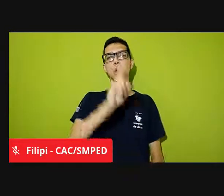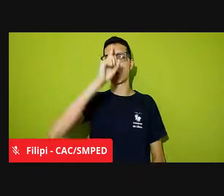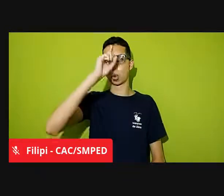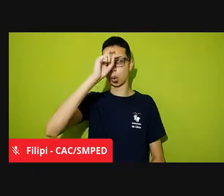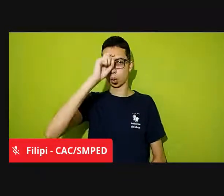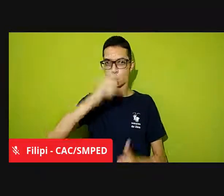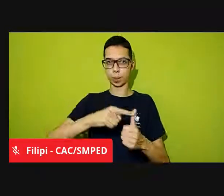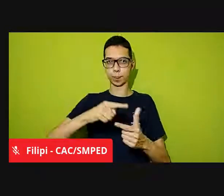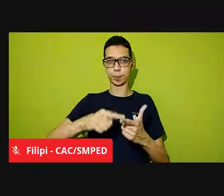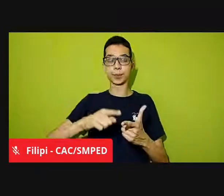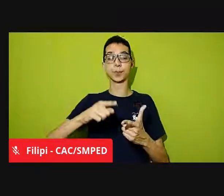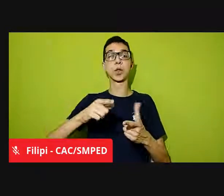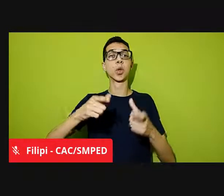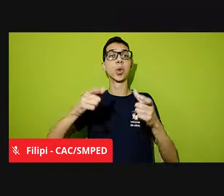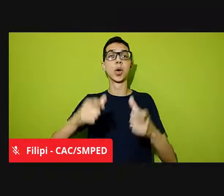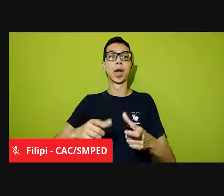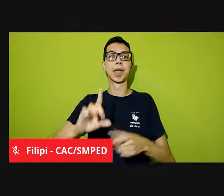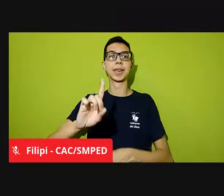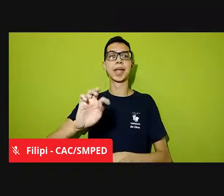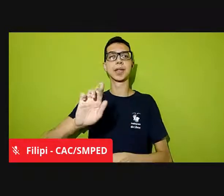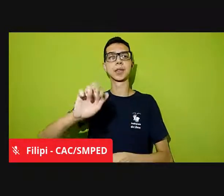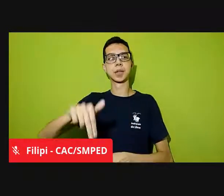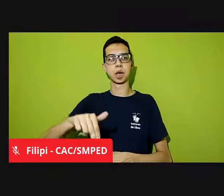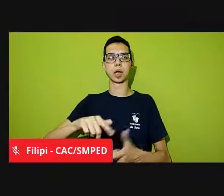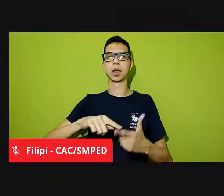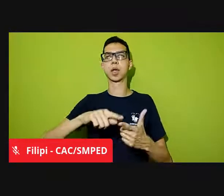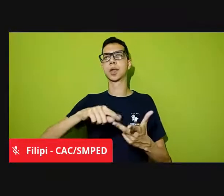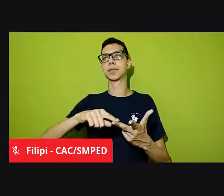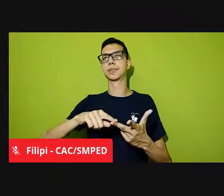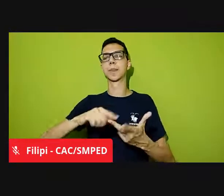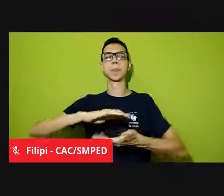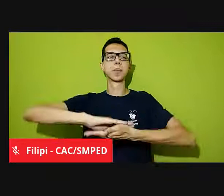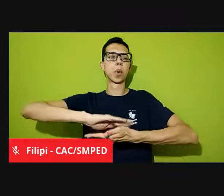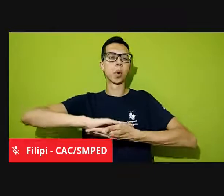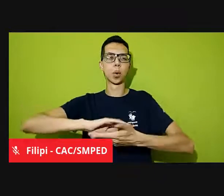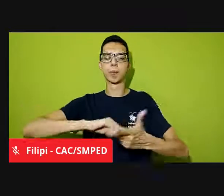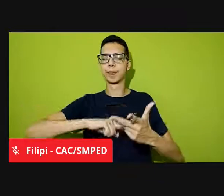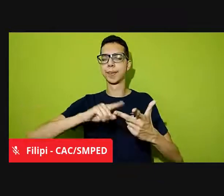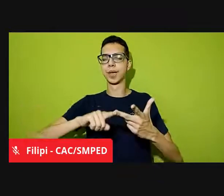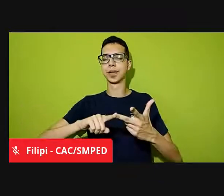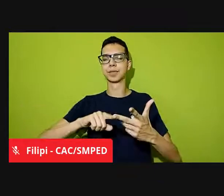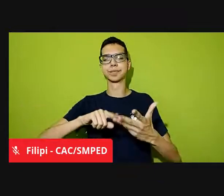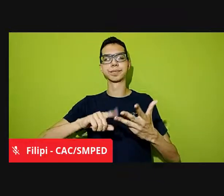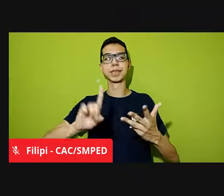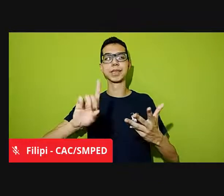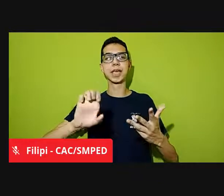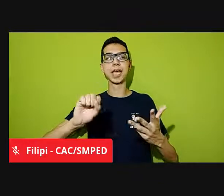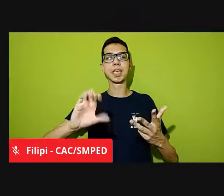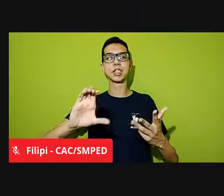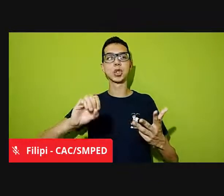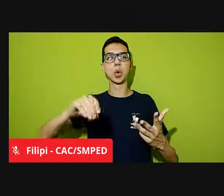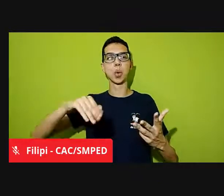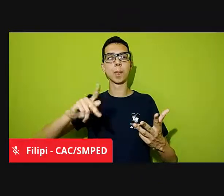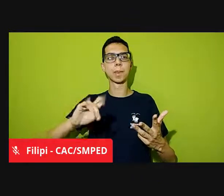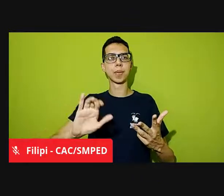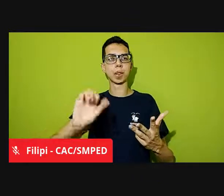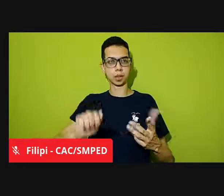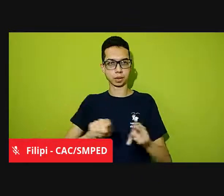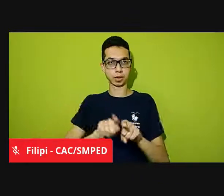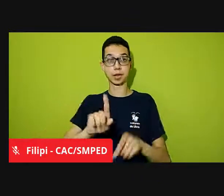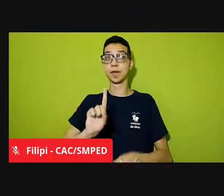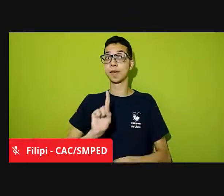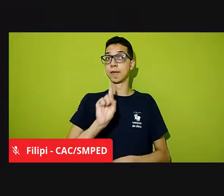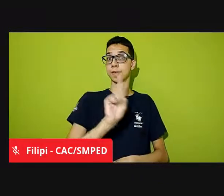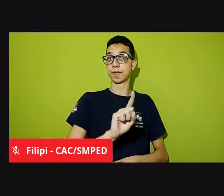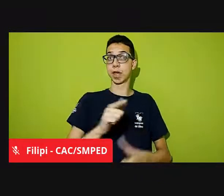no Detran, no Poupa Tempo, no Descomplica, seja lá qual for o serviço público, chegou, não tem o intérprete de Libras como a